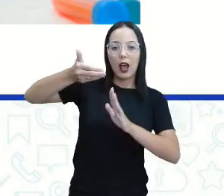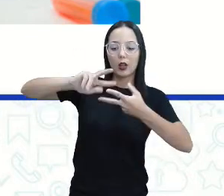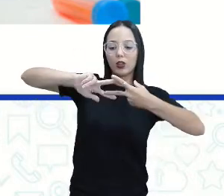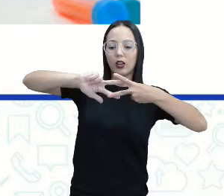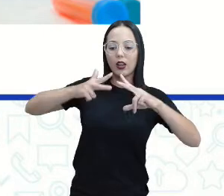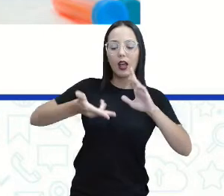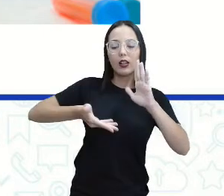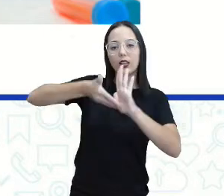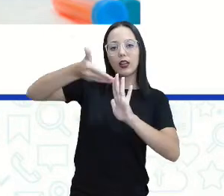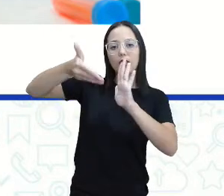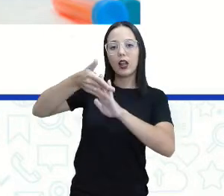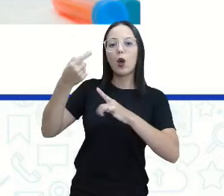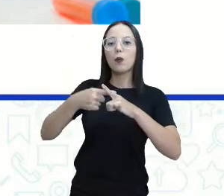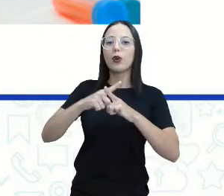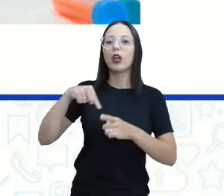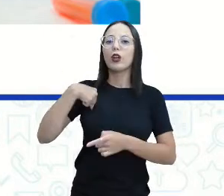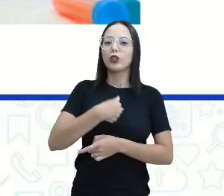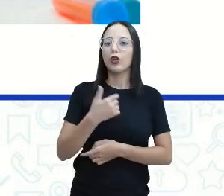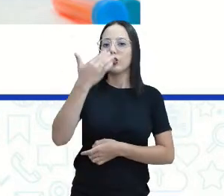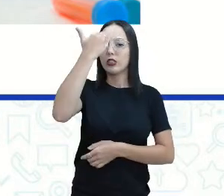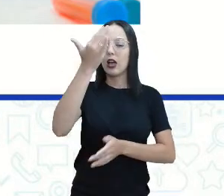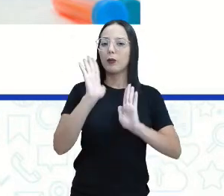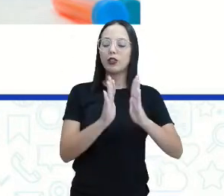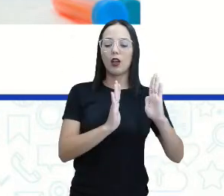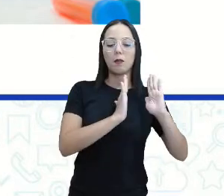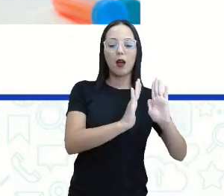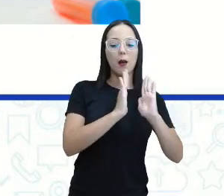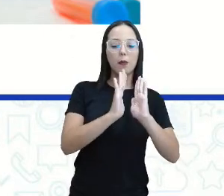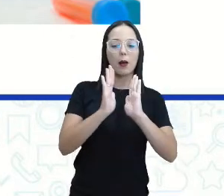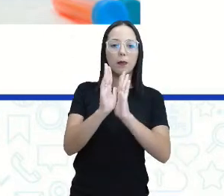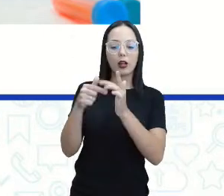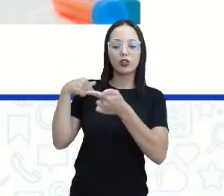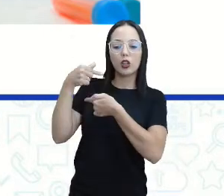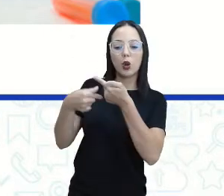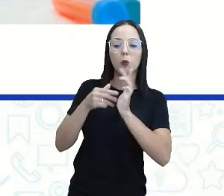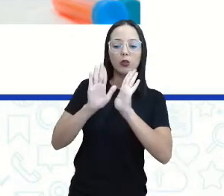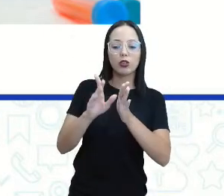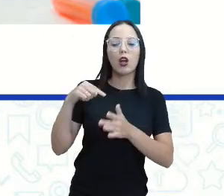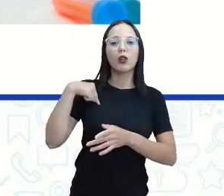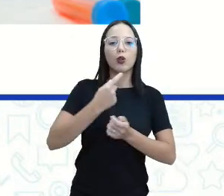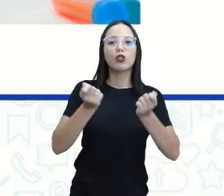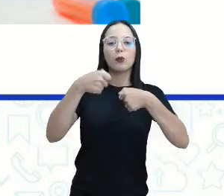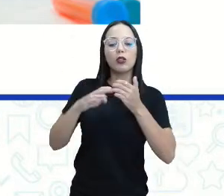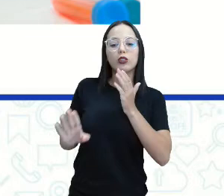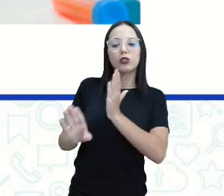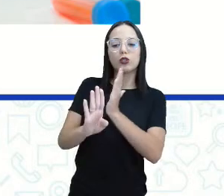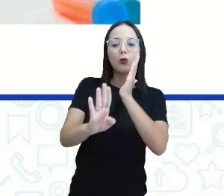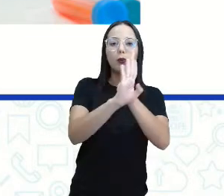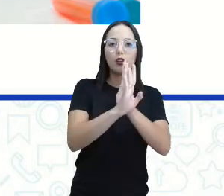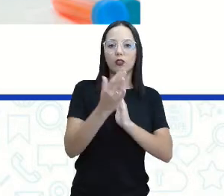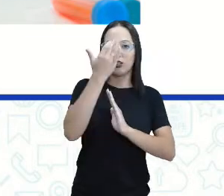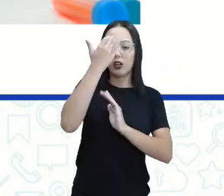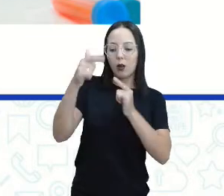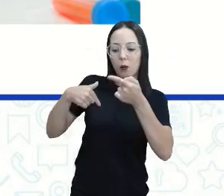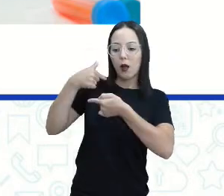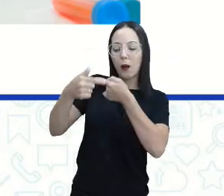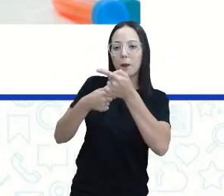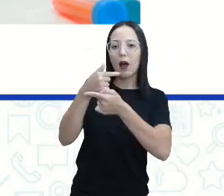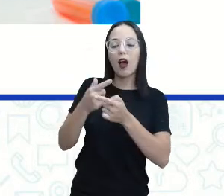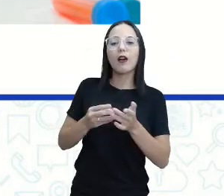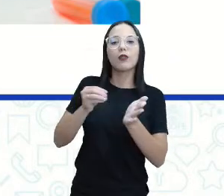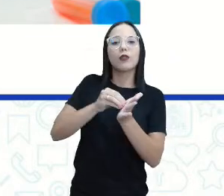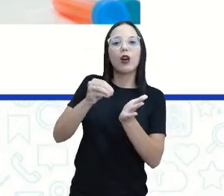DNA, já que a gente já sabe sequenciar, né, o genoma e tal, a gente pode descobrir esses genes defeituosos ou